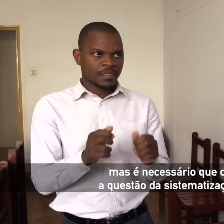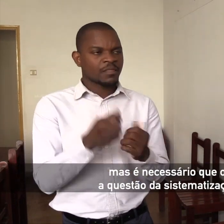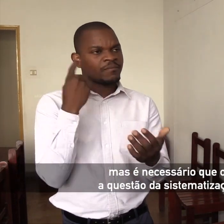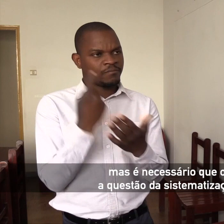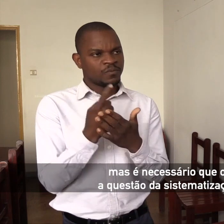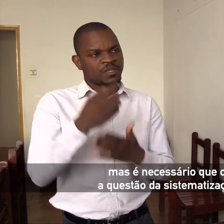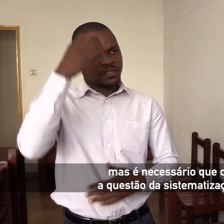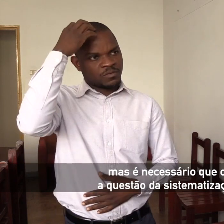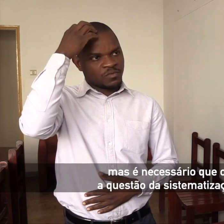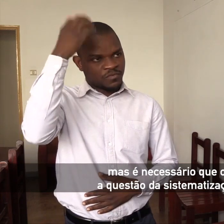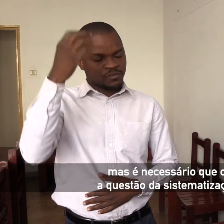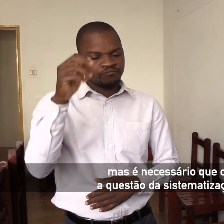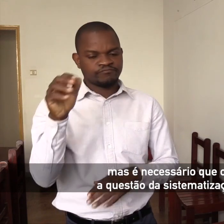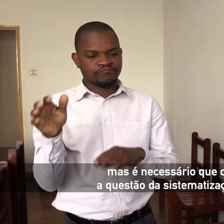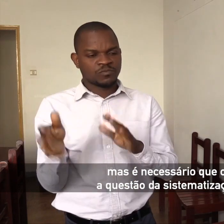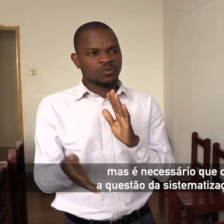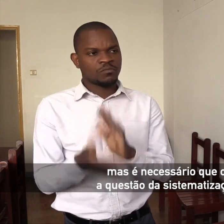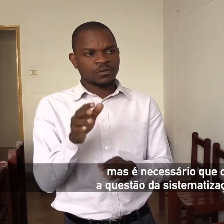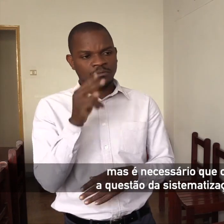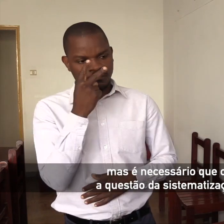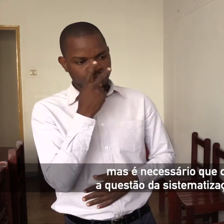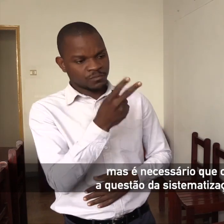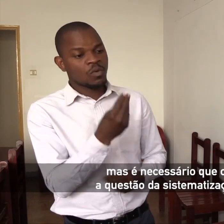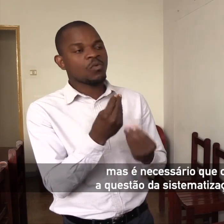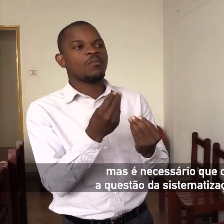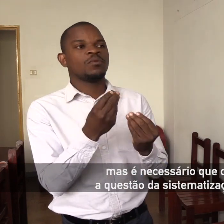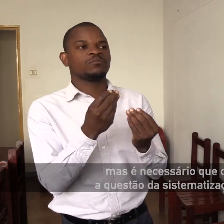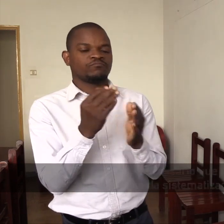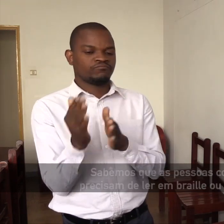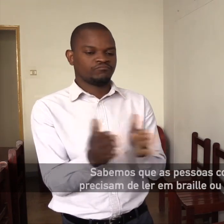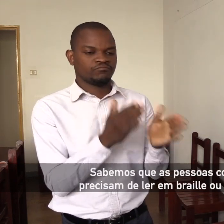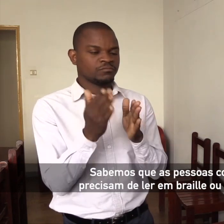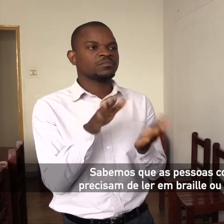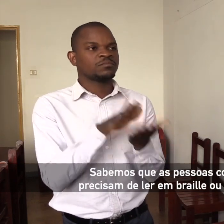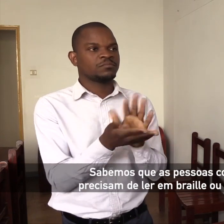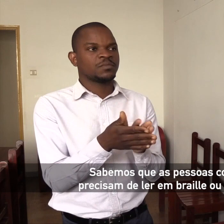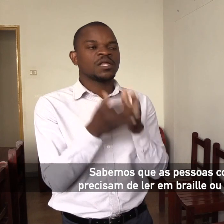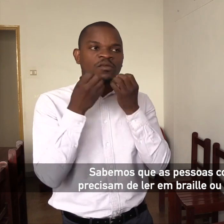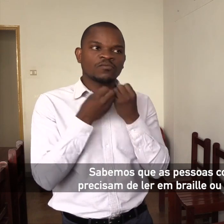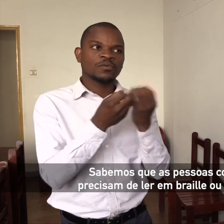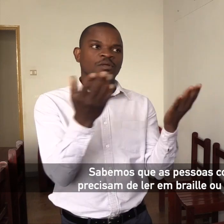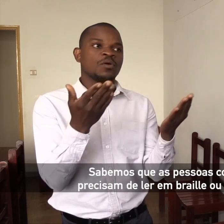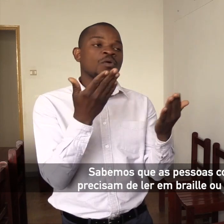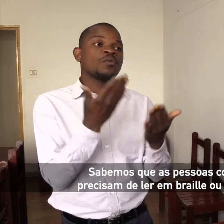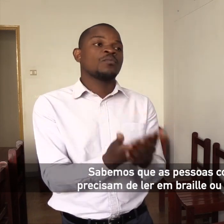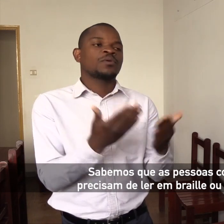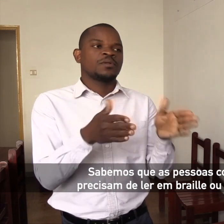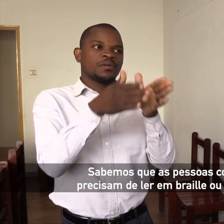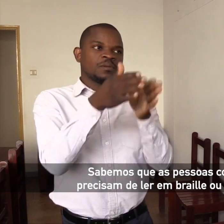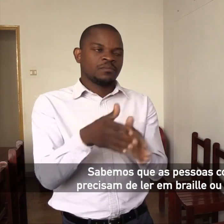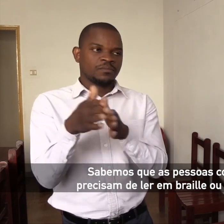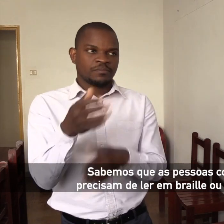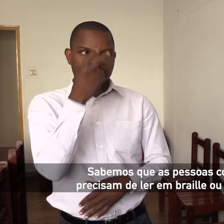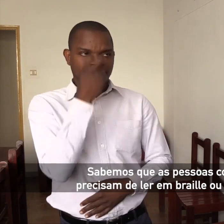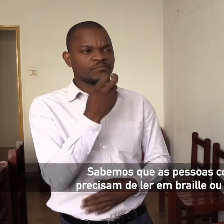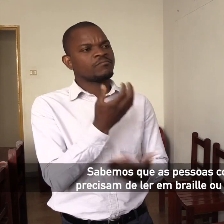governo repare essa questão da sistematização da própria informação. Sabemos que as pessoas com deficiência visual